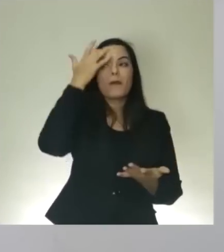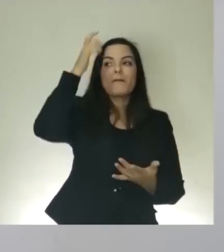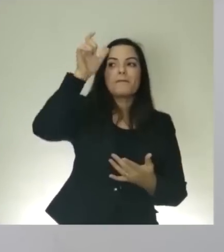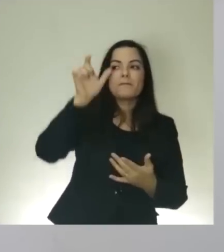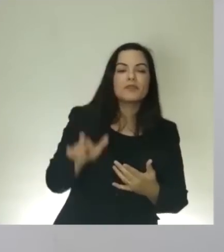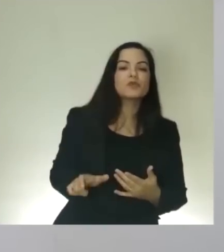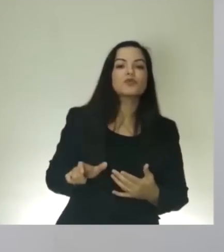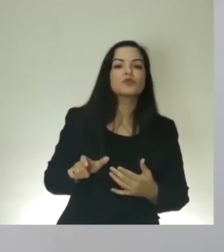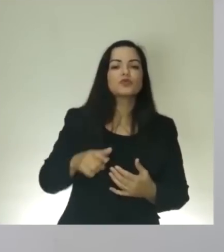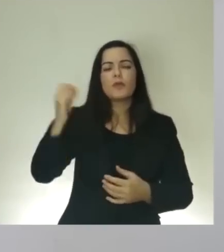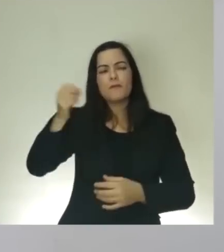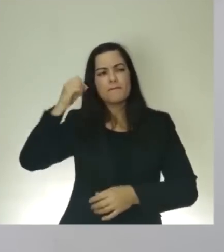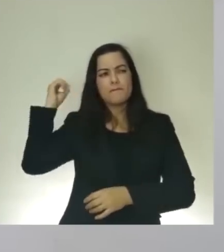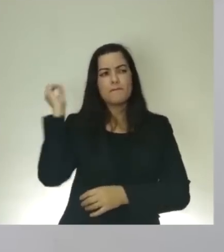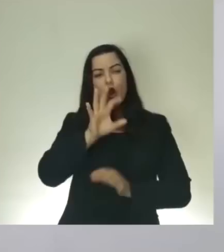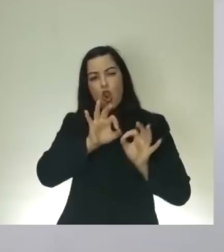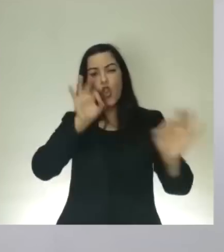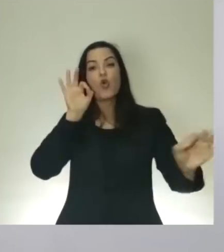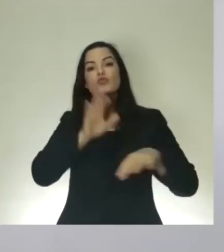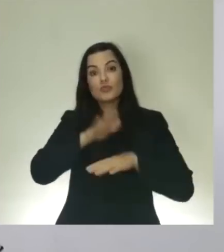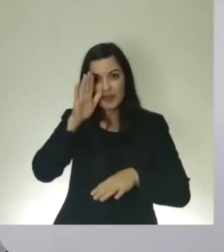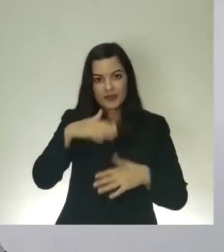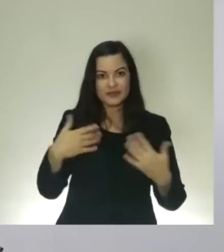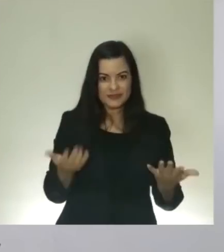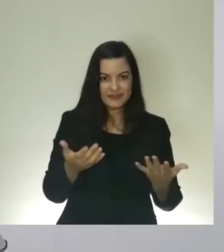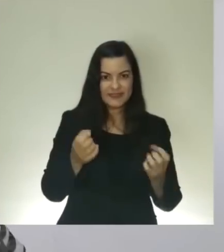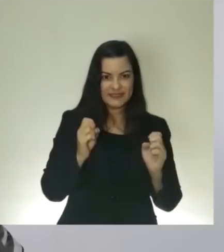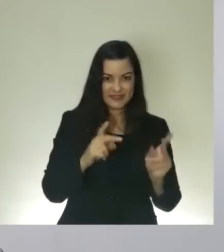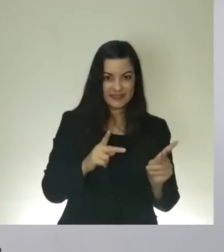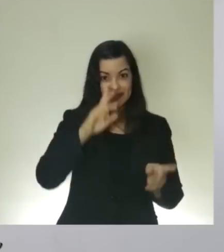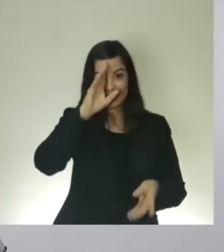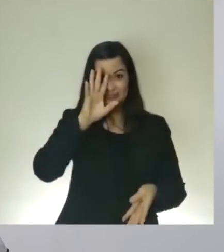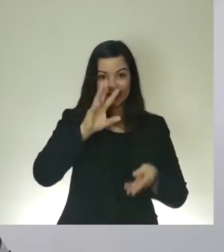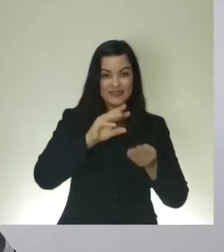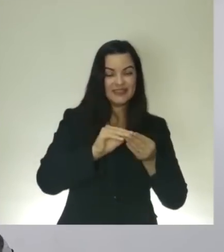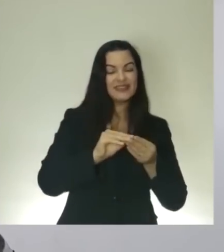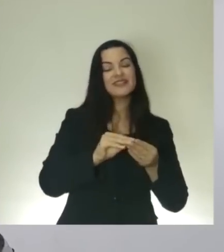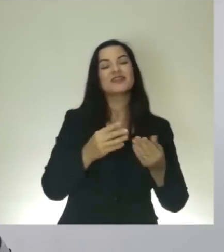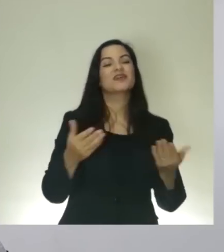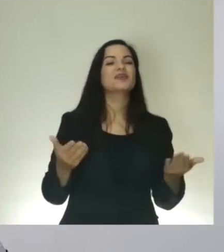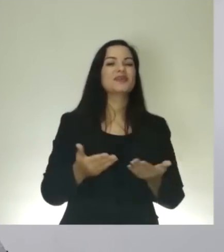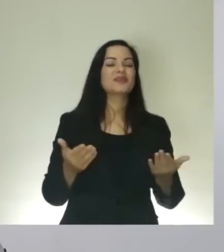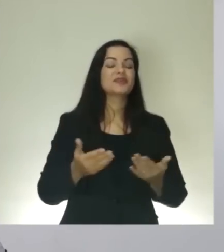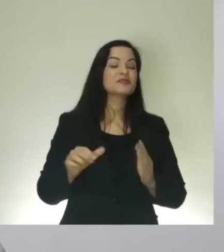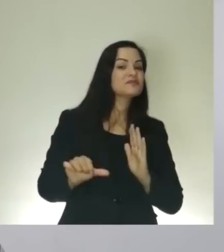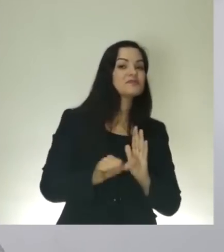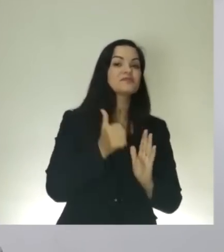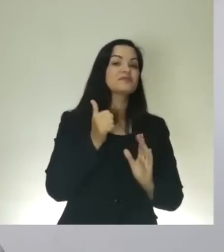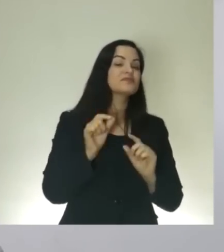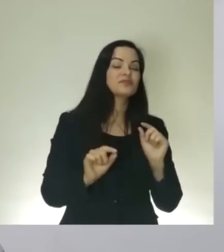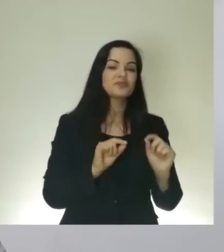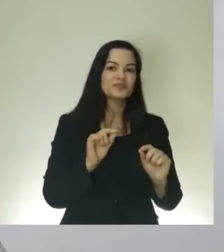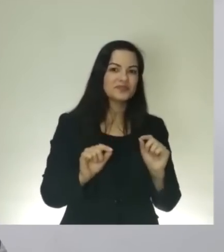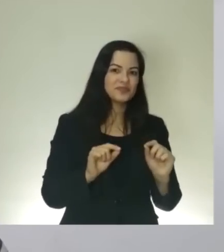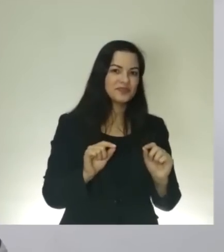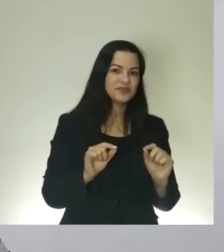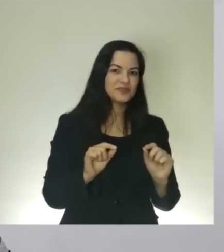arremessou mais longe essas bolinhas. Então vamos lá, como síntese do desafio, nós temos